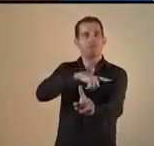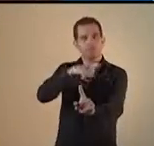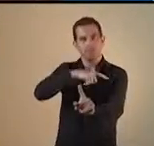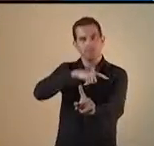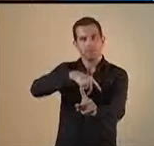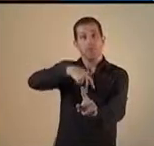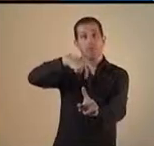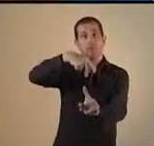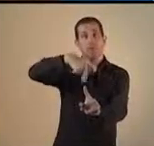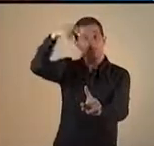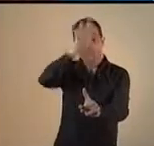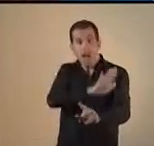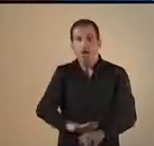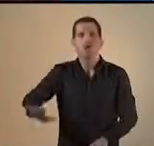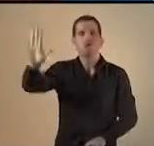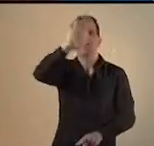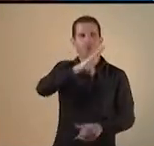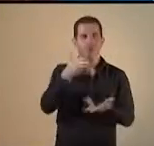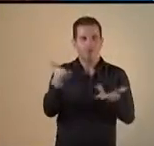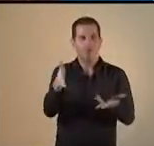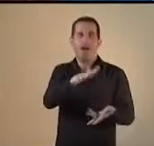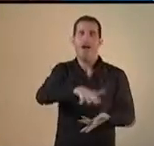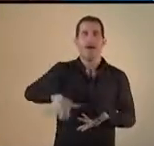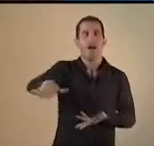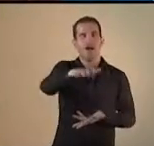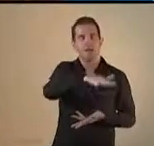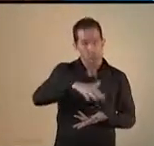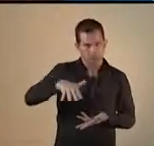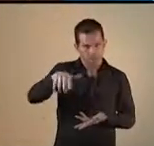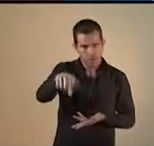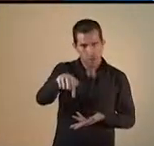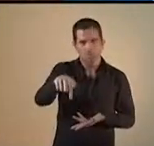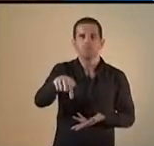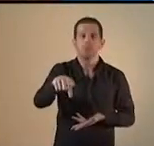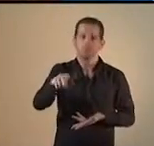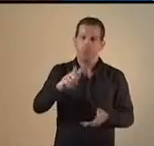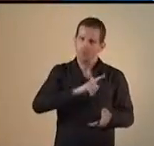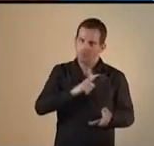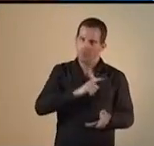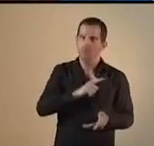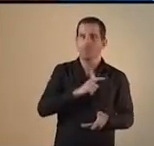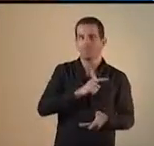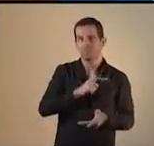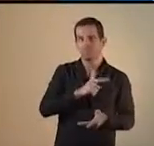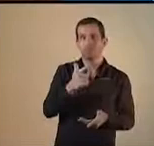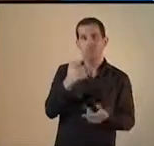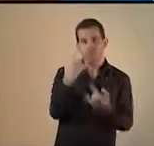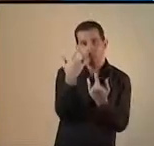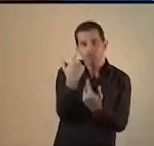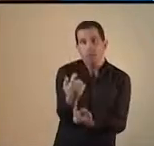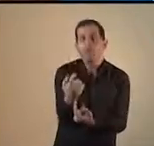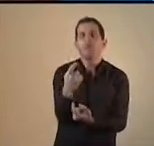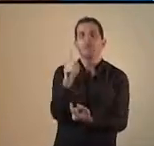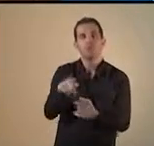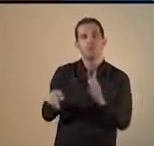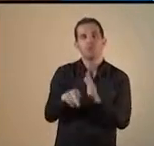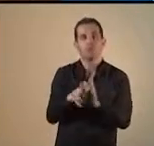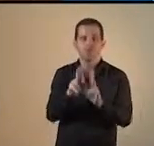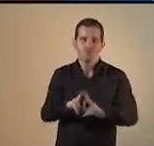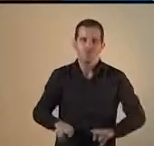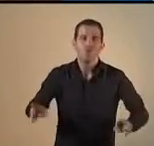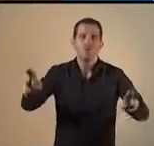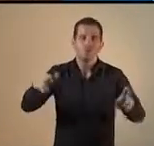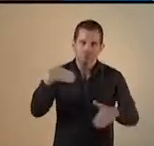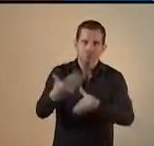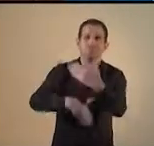destaque nacional neste setor. Muito se deve ao interesse e à iniciativa da própria Universidade Federal de Santa